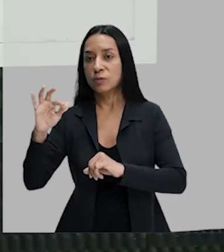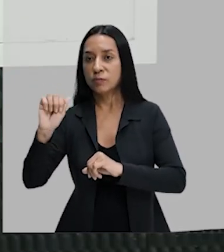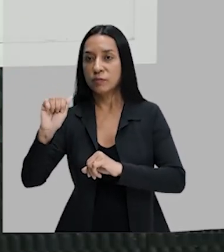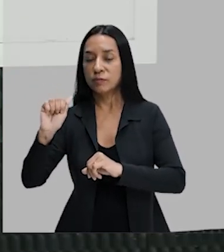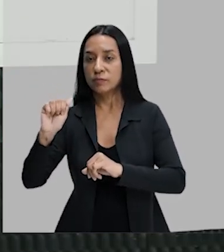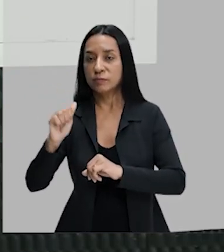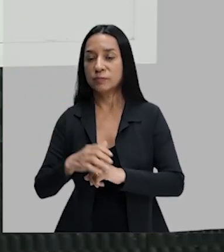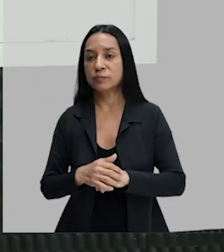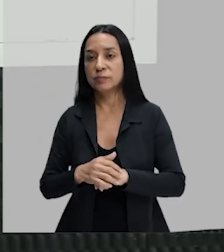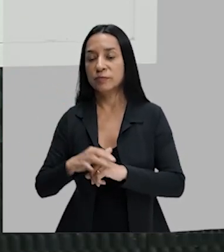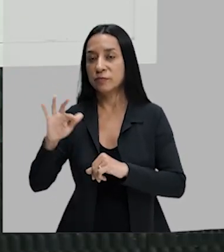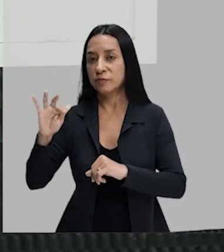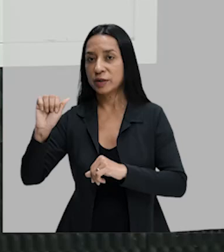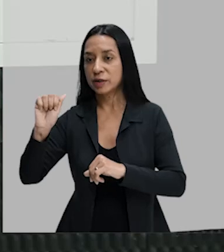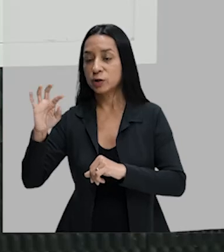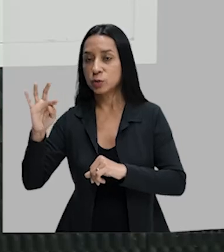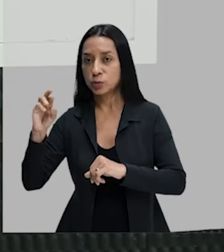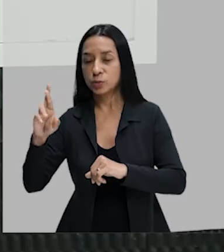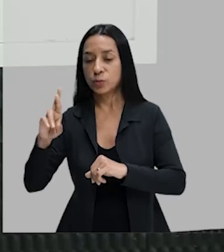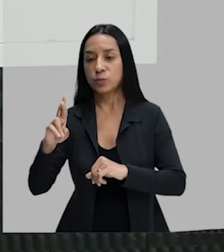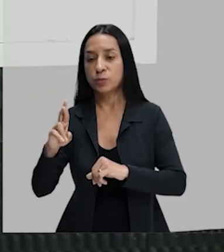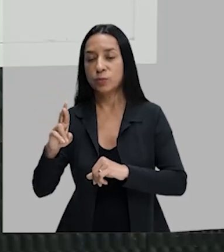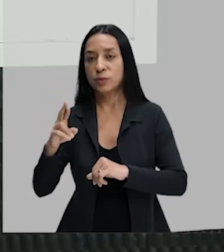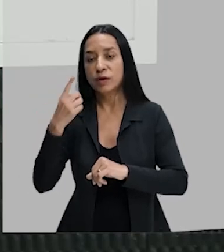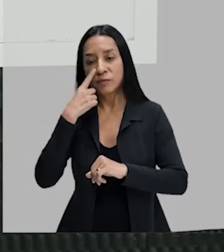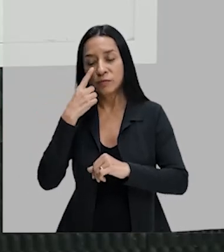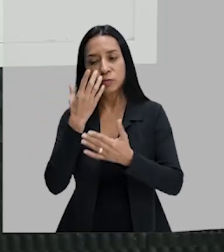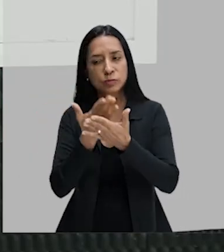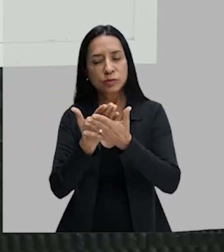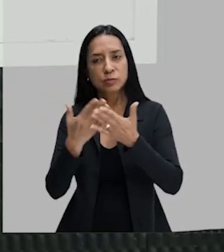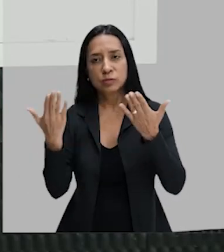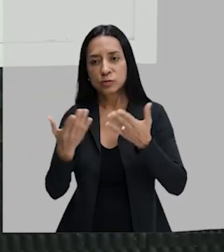usa o menor complementar. Tá? Então, a gente viu esses dois elementos